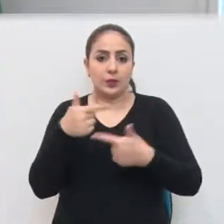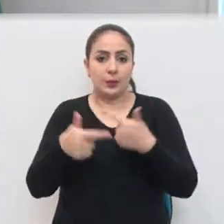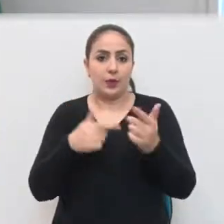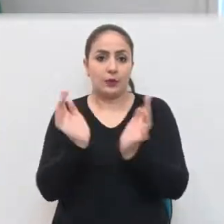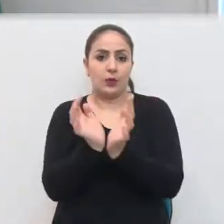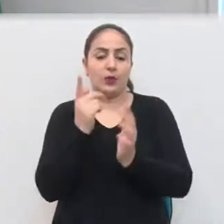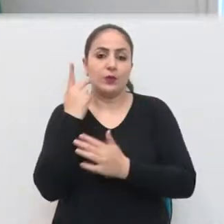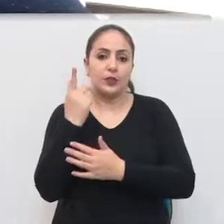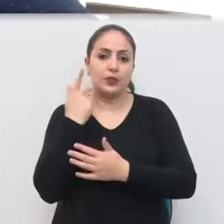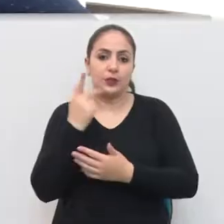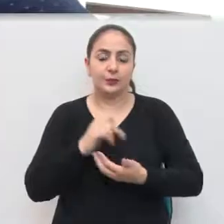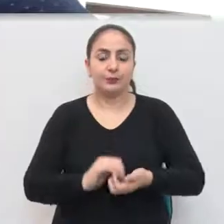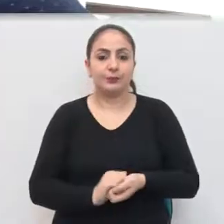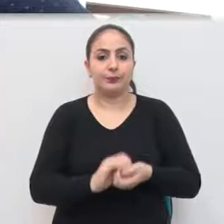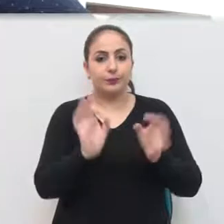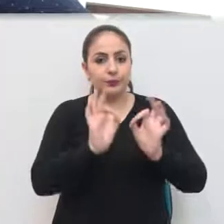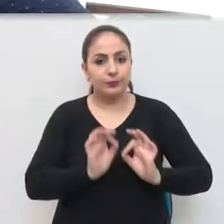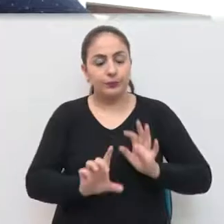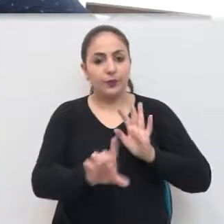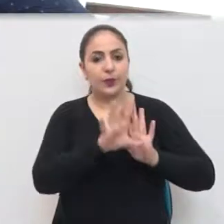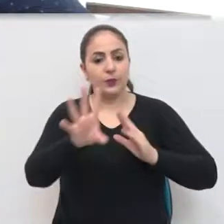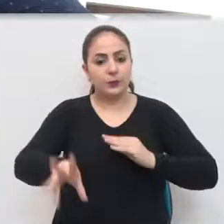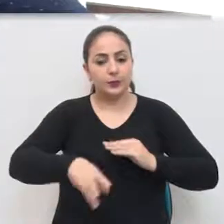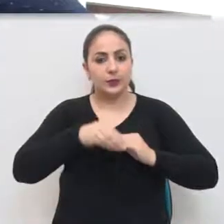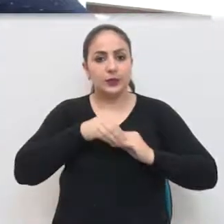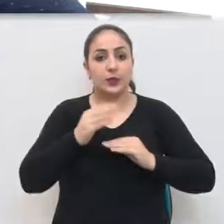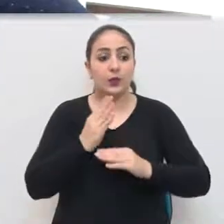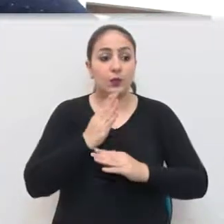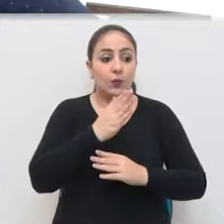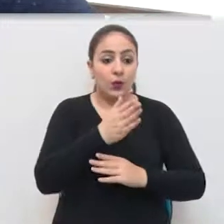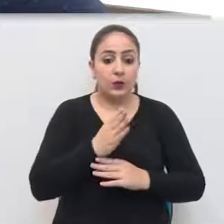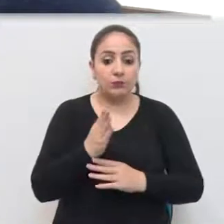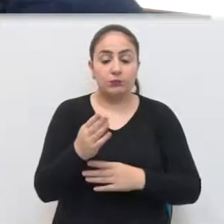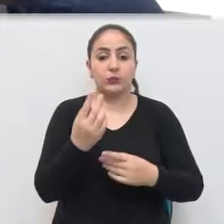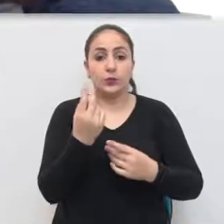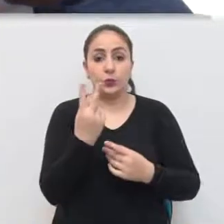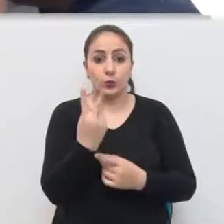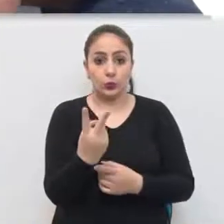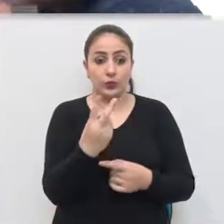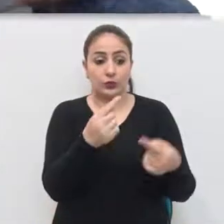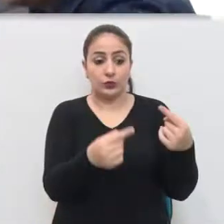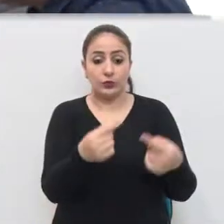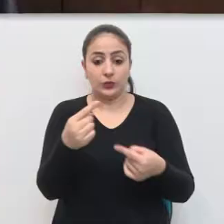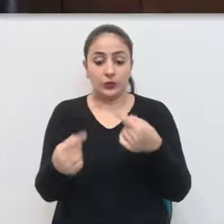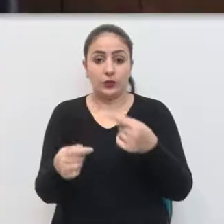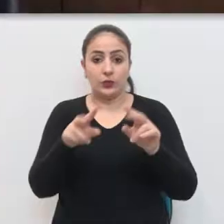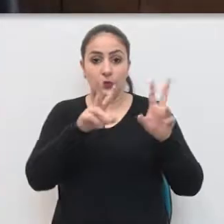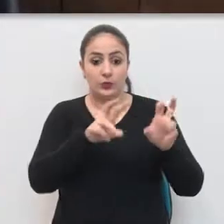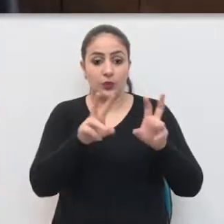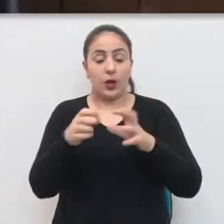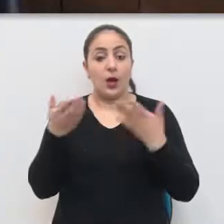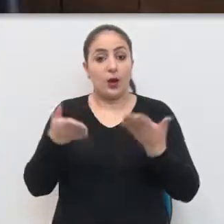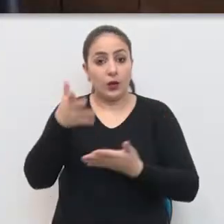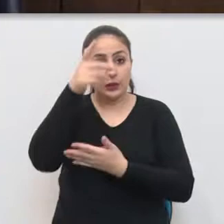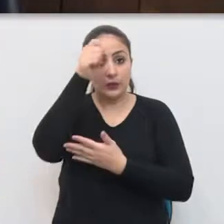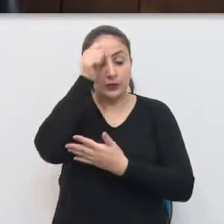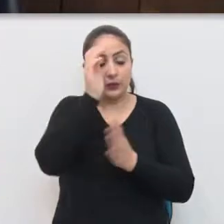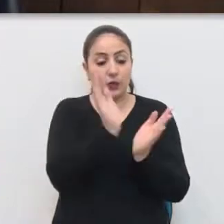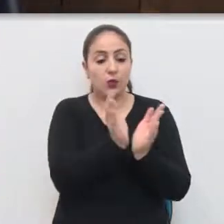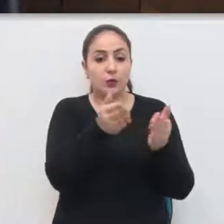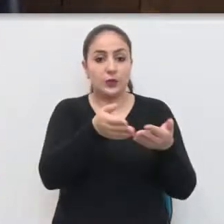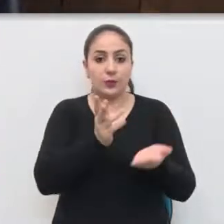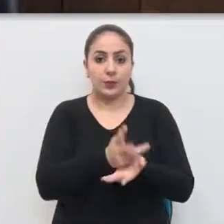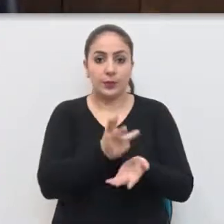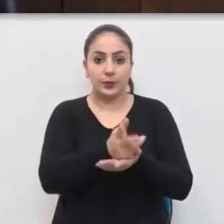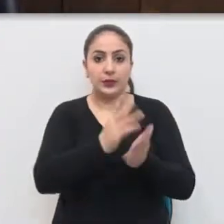o trabalho dos colegas vereadores. O projeto de lei complementar passou pelas 2 discussões da pauta e agora segue para a análise